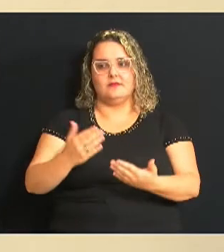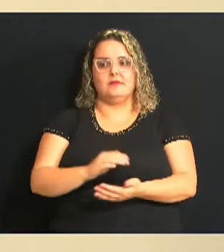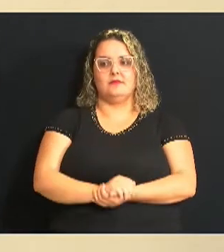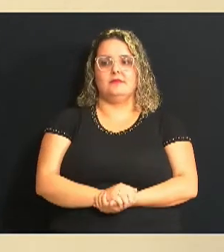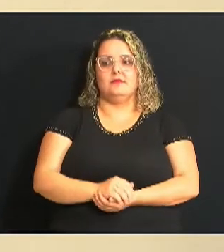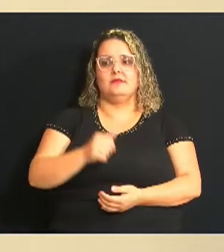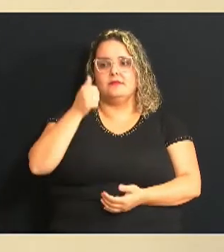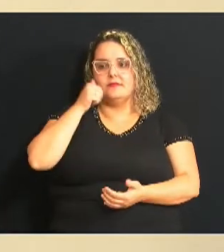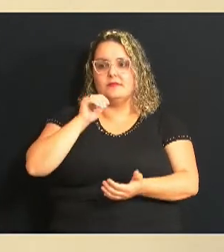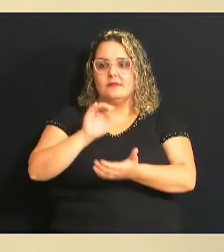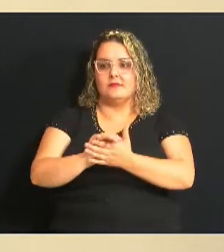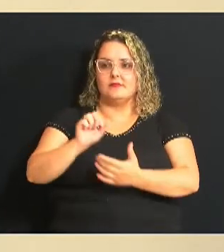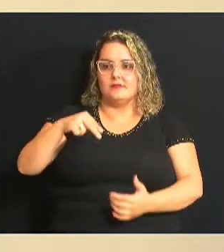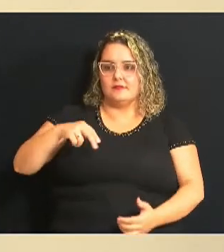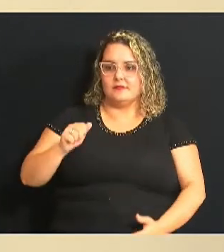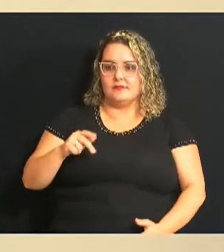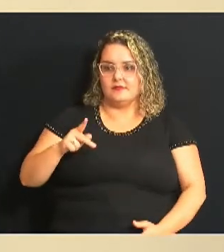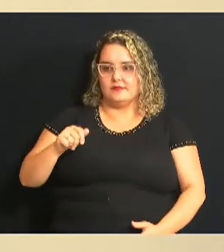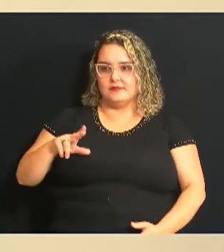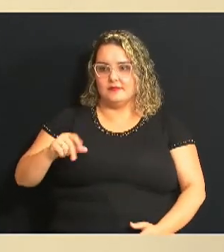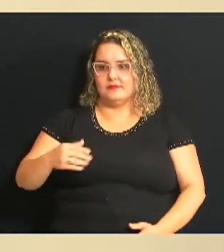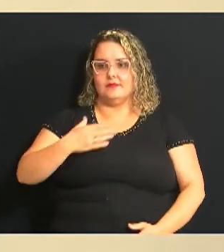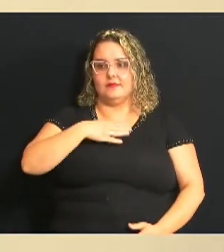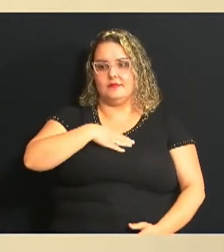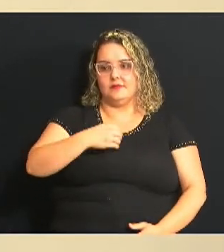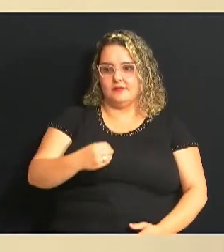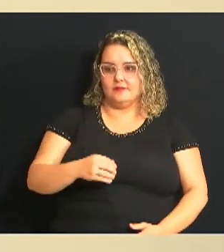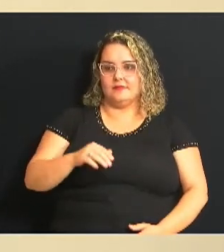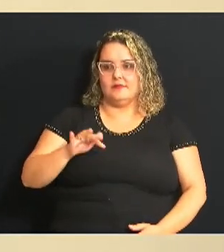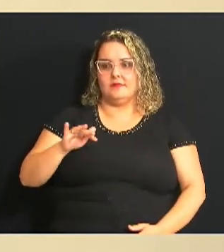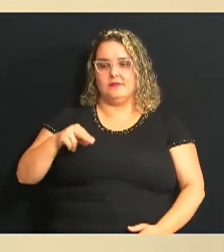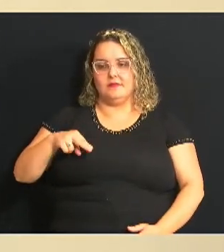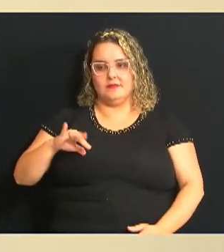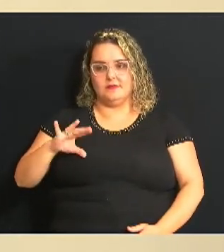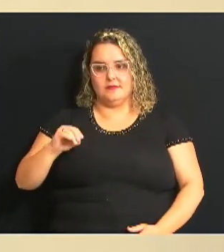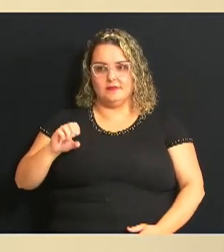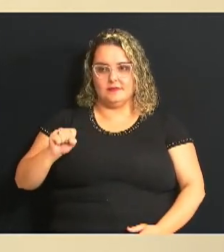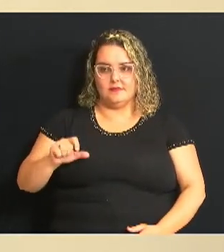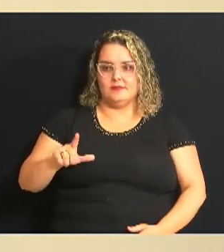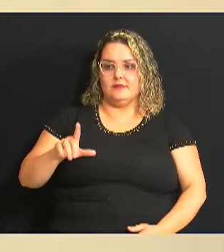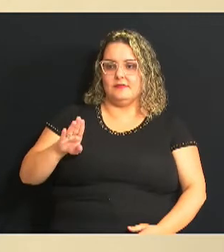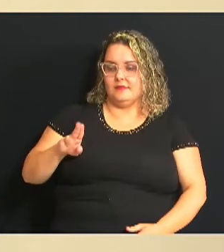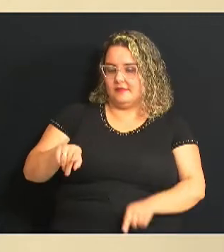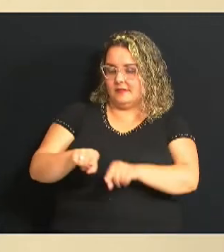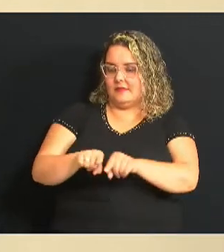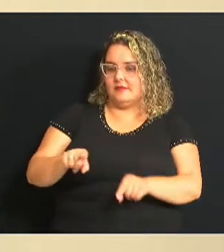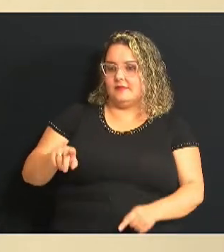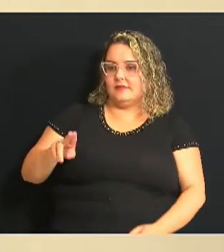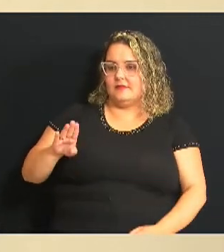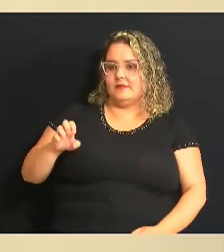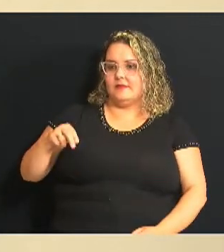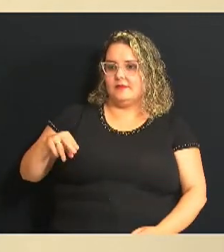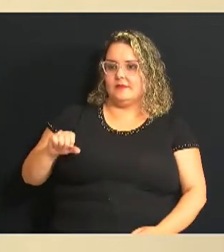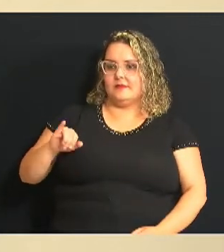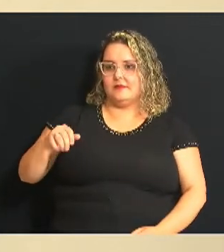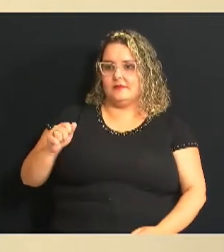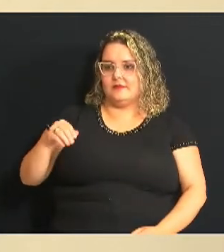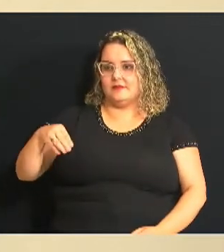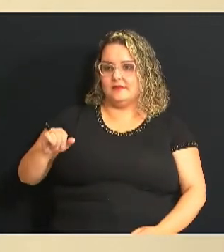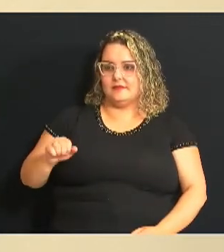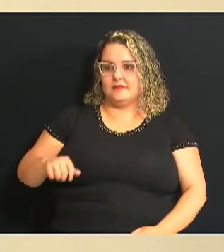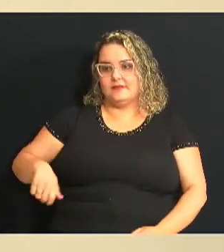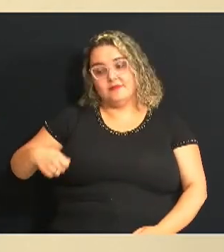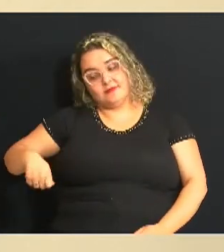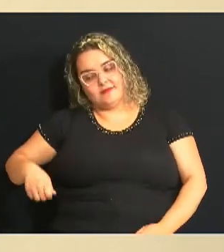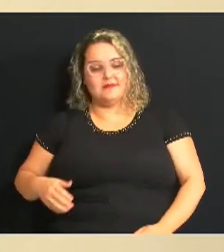esposa Ana Paula, meus queridos filhos Nicolas e Benjamin, que sempre estão ali na barra da calça. Pai, vamos brincar? O